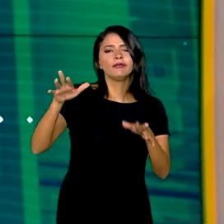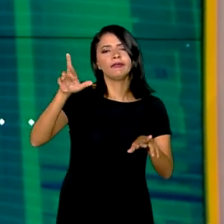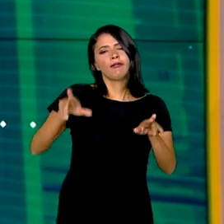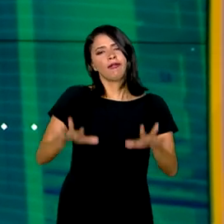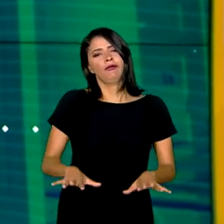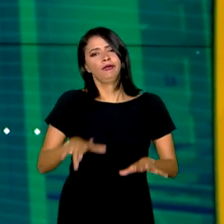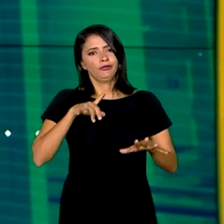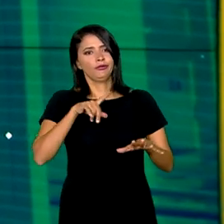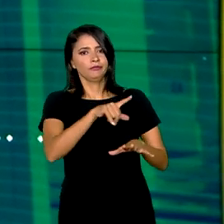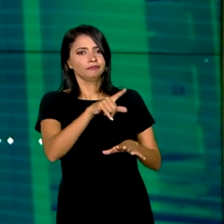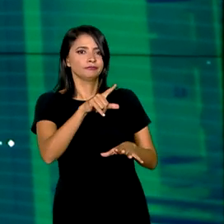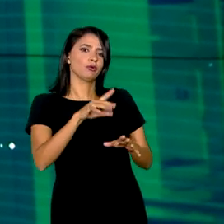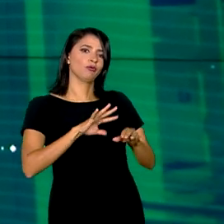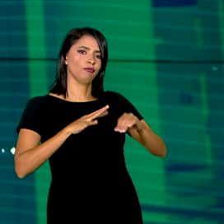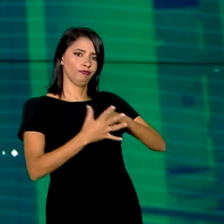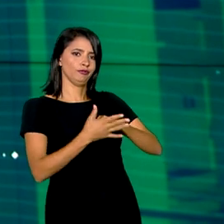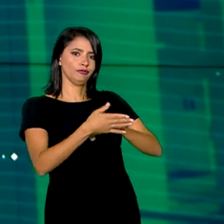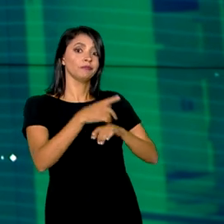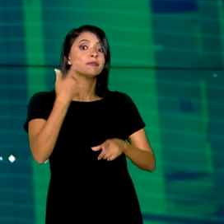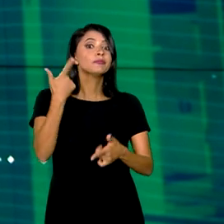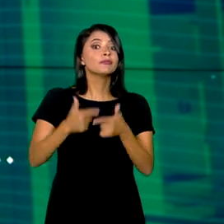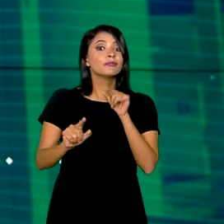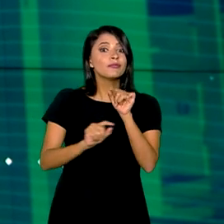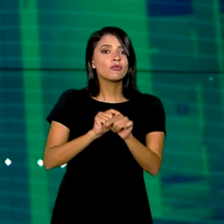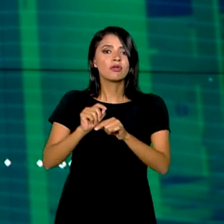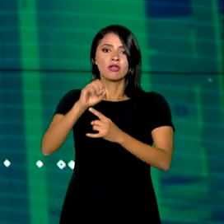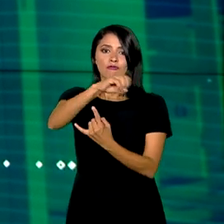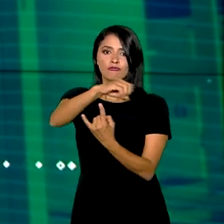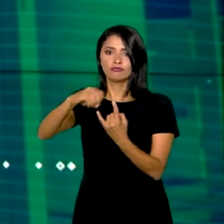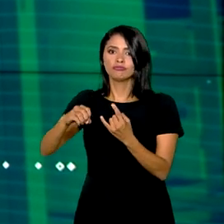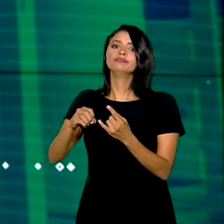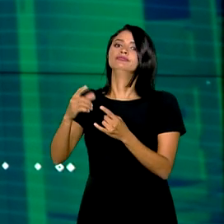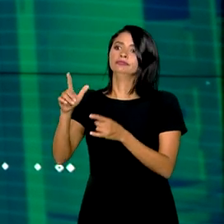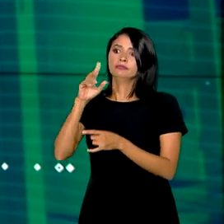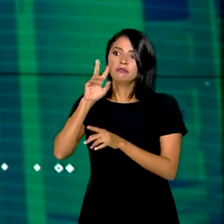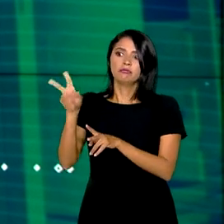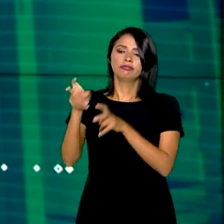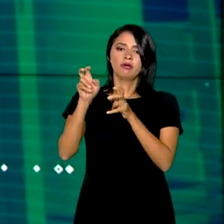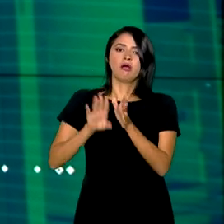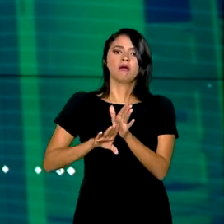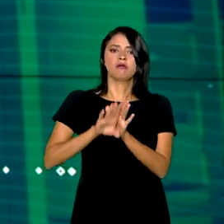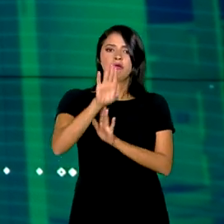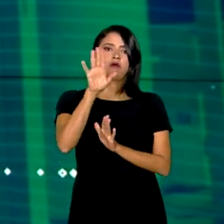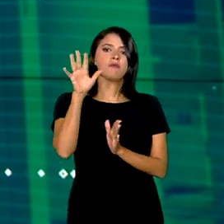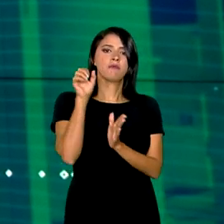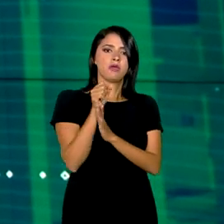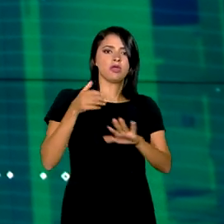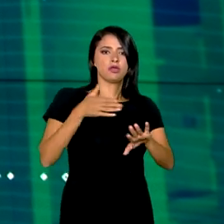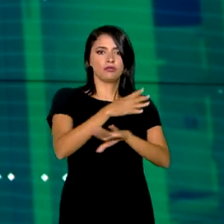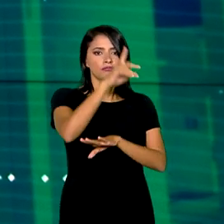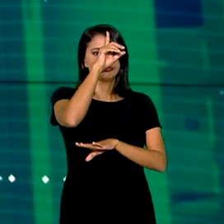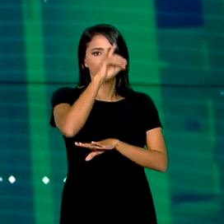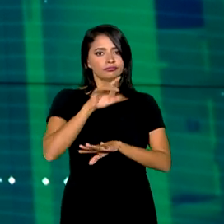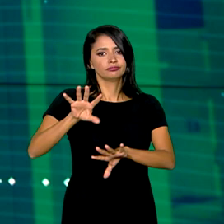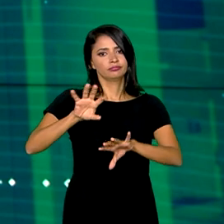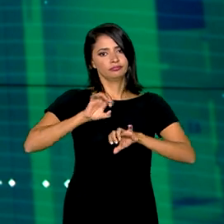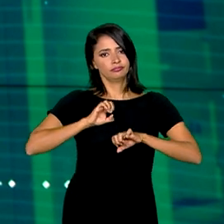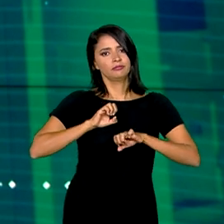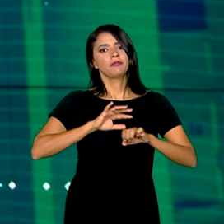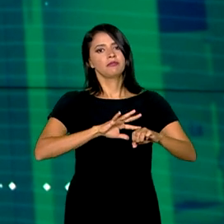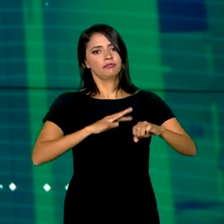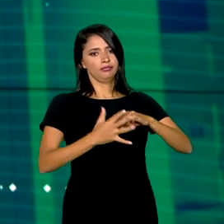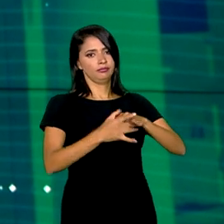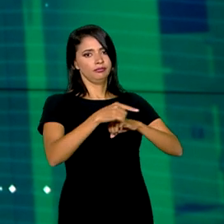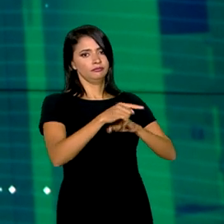cuidado com a Covid-19. O problema é que a Fiocruz registrou um aumento no número de internações e de infecções causadas